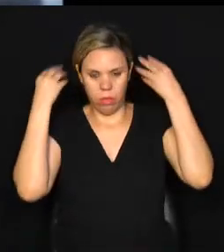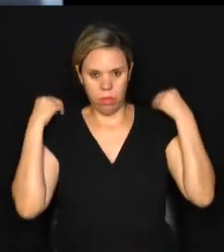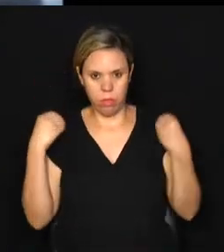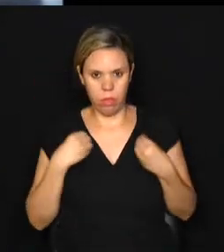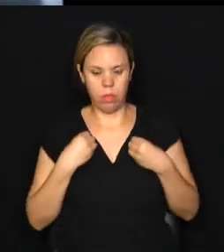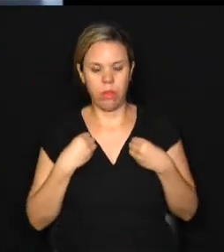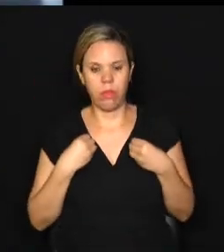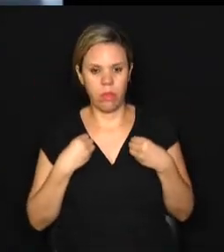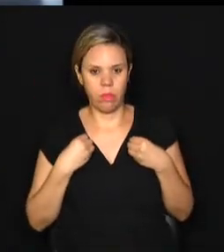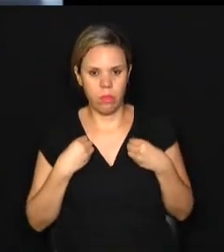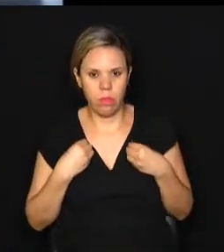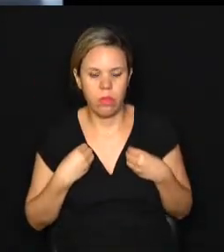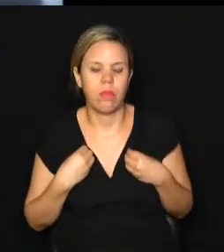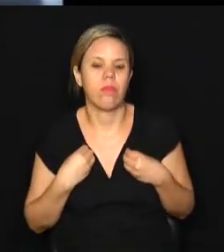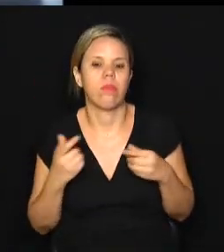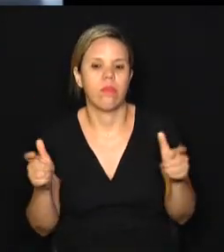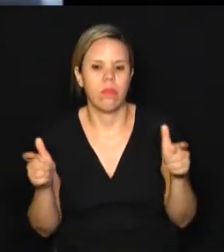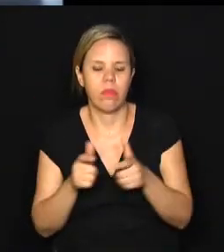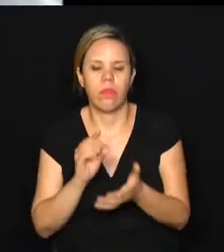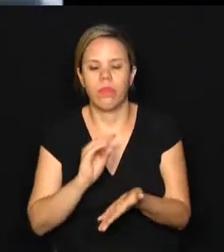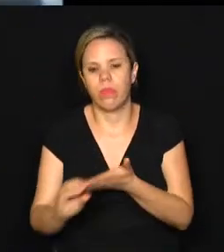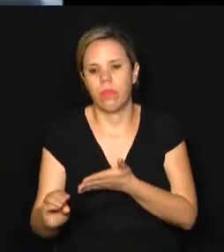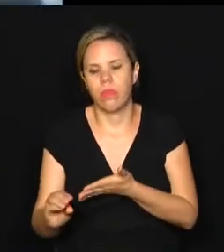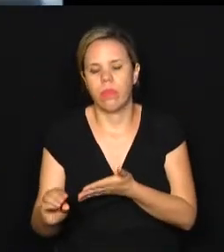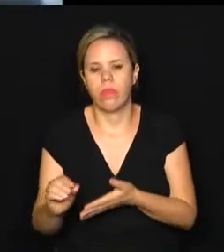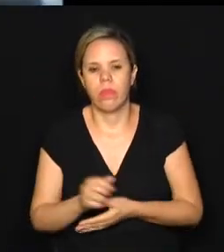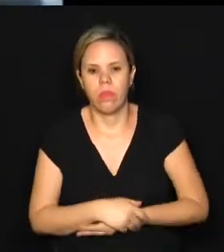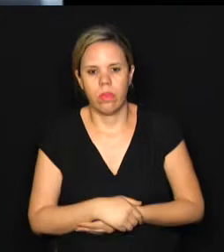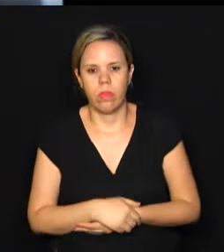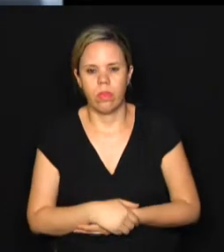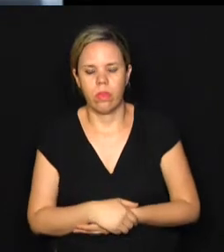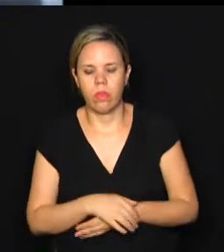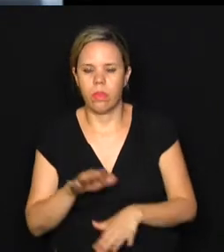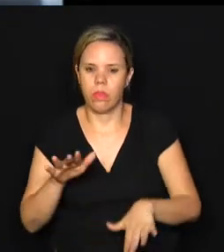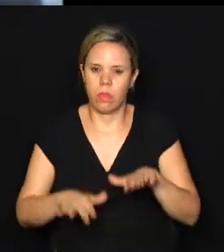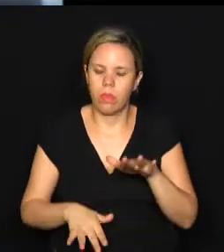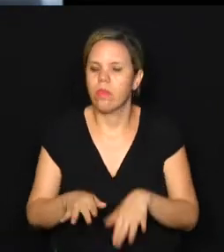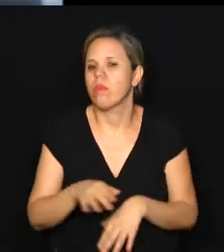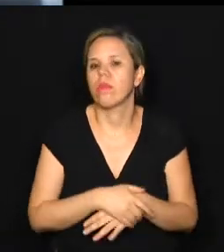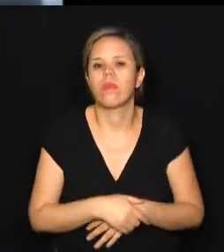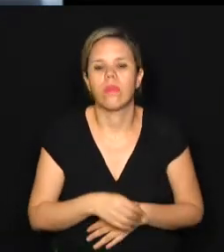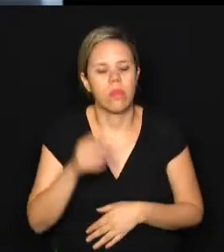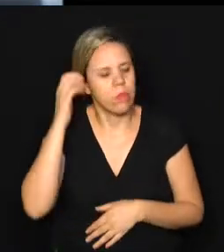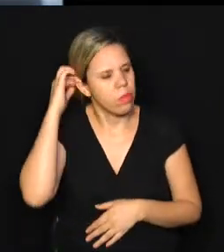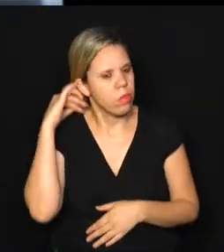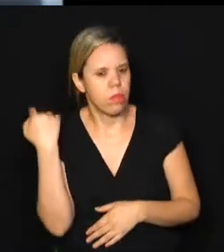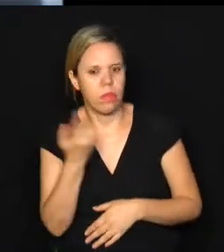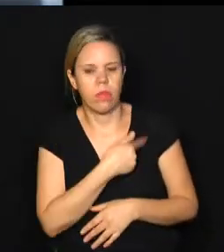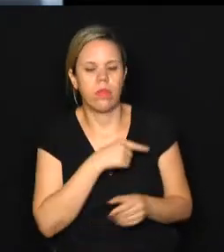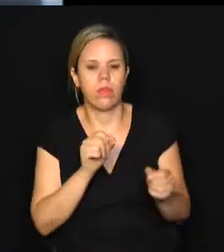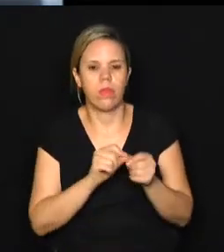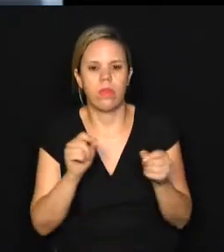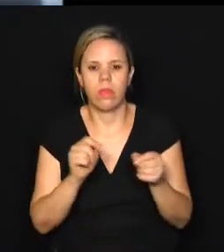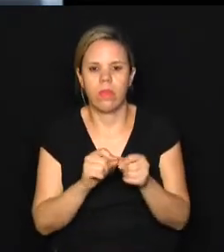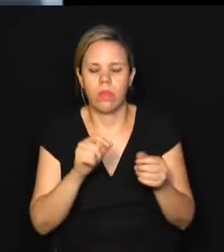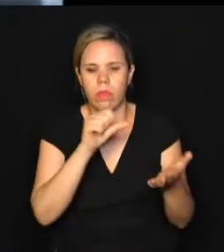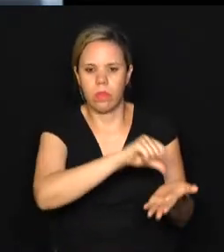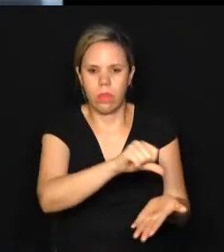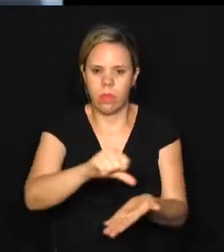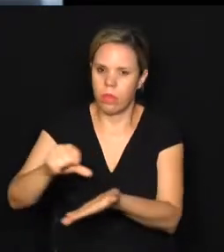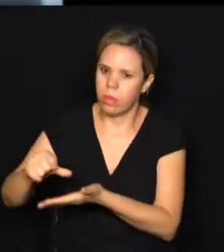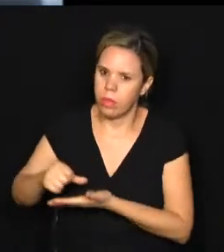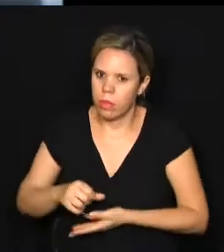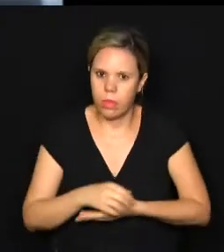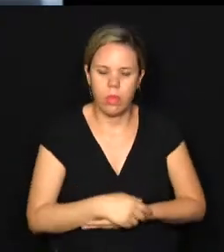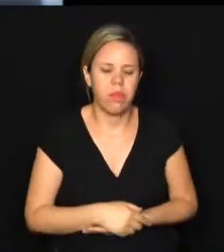questão do pequeno investimento que supostamente a gente faria numa região que